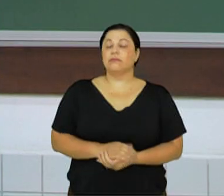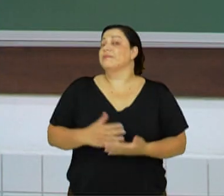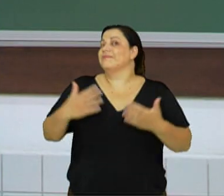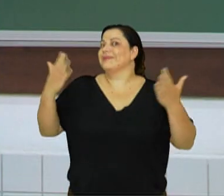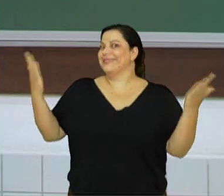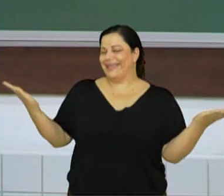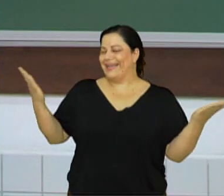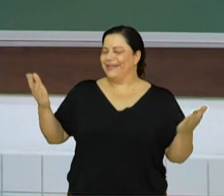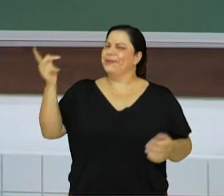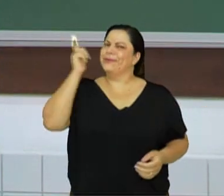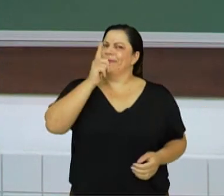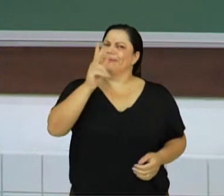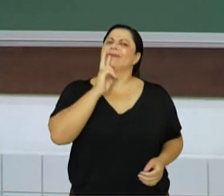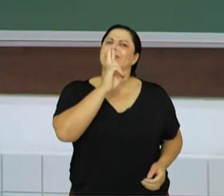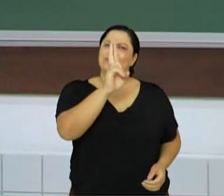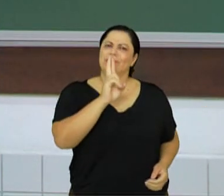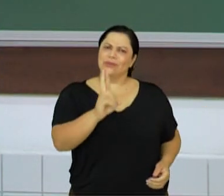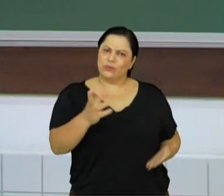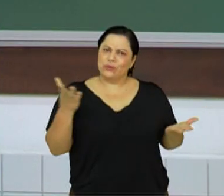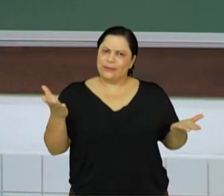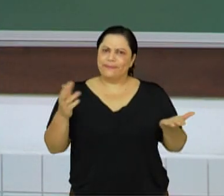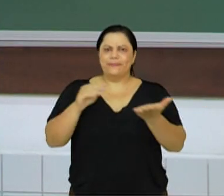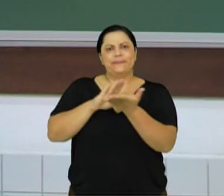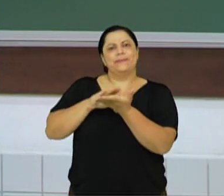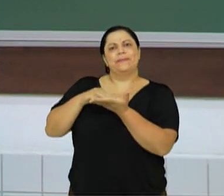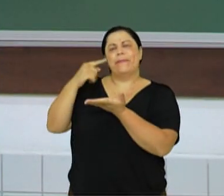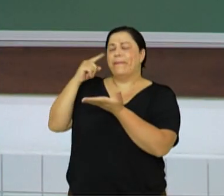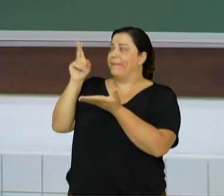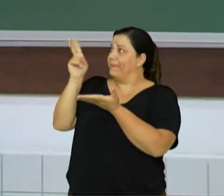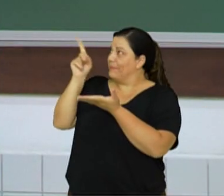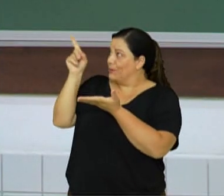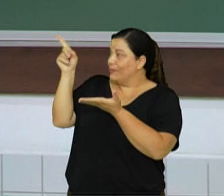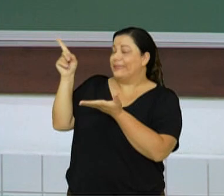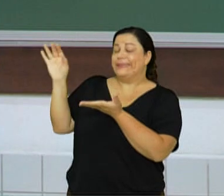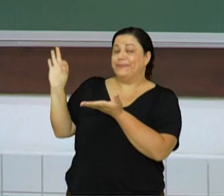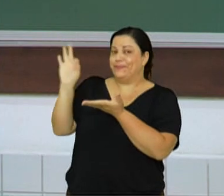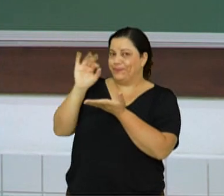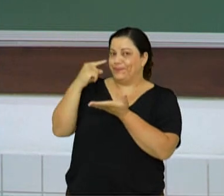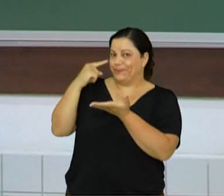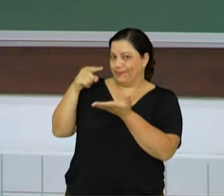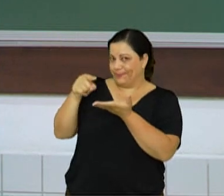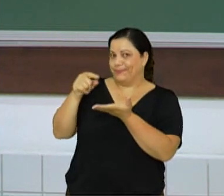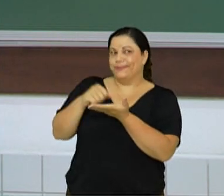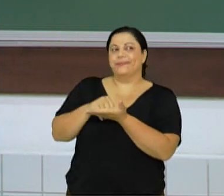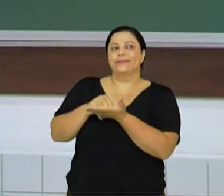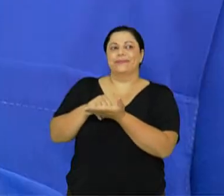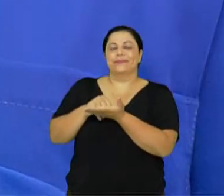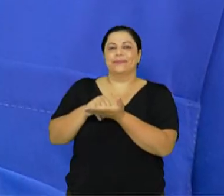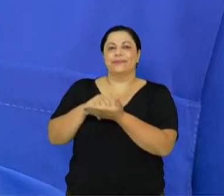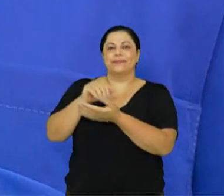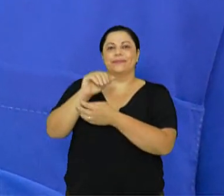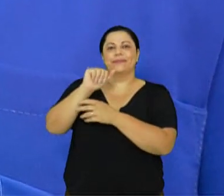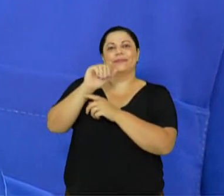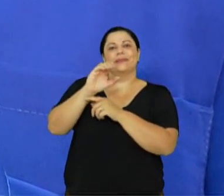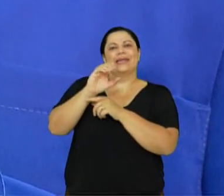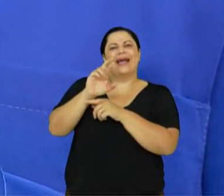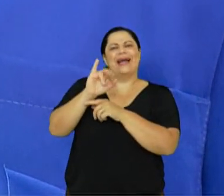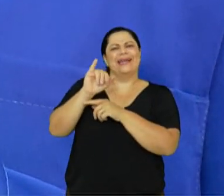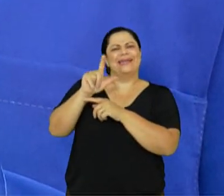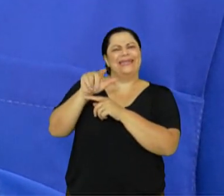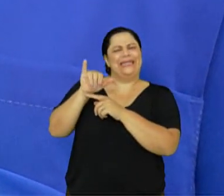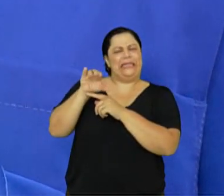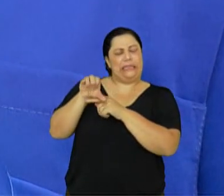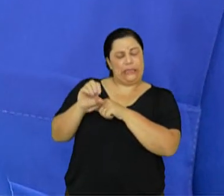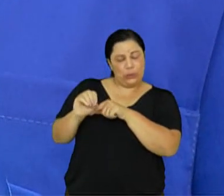E aí, galera, conseguiram resolver? Ó, tô na minha mão aqui, o sólido que eu já mostrei para vocês, em acrílico. Dá uma olhadinha na escola